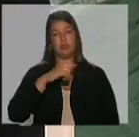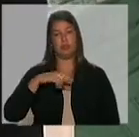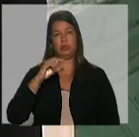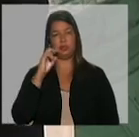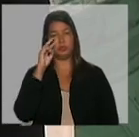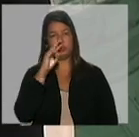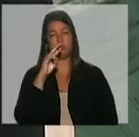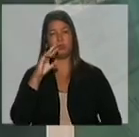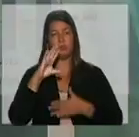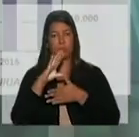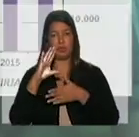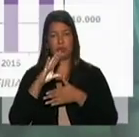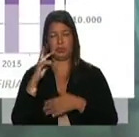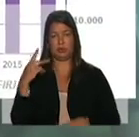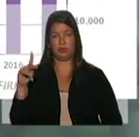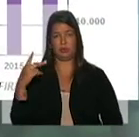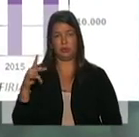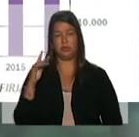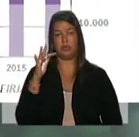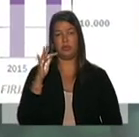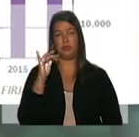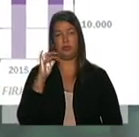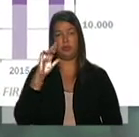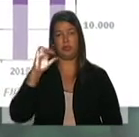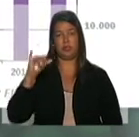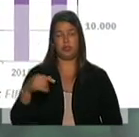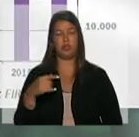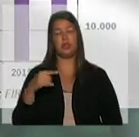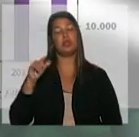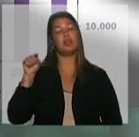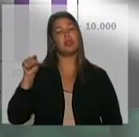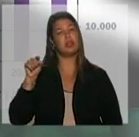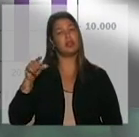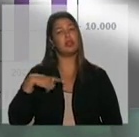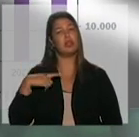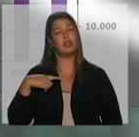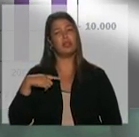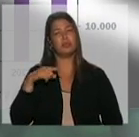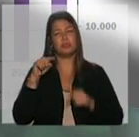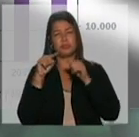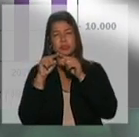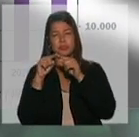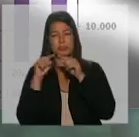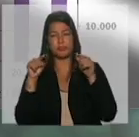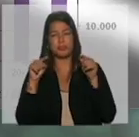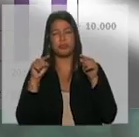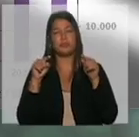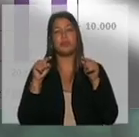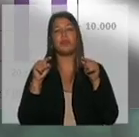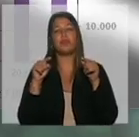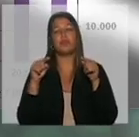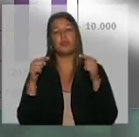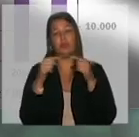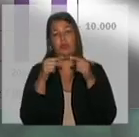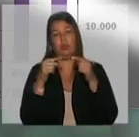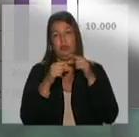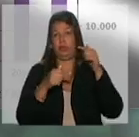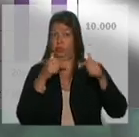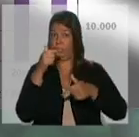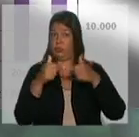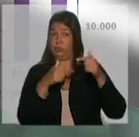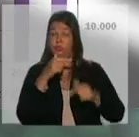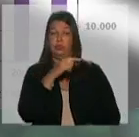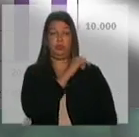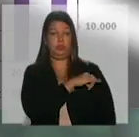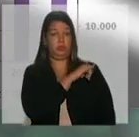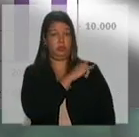observar esse mapa da Firjan, essa linha pontilhada, ela se refere a empregos no Rio de Janeiro. Da indústria naval no